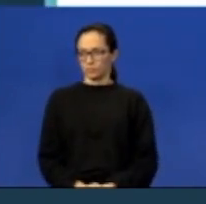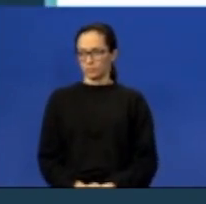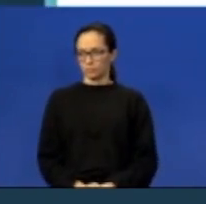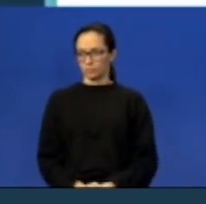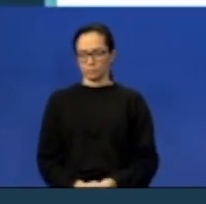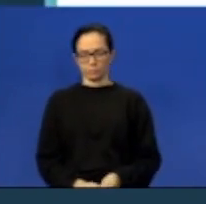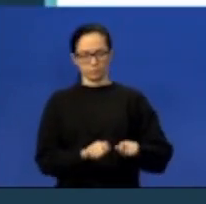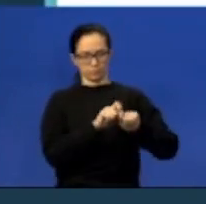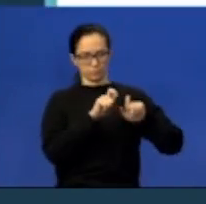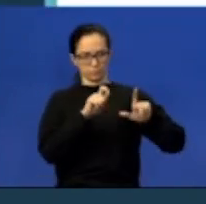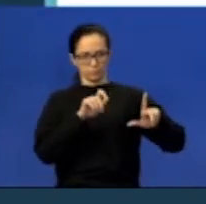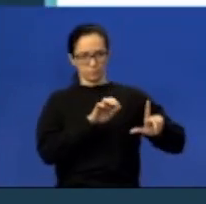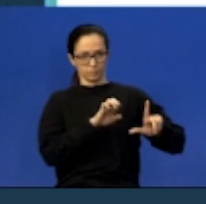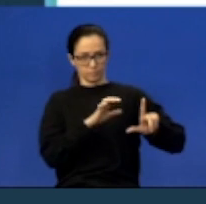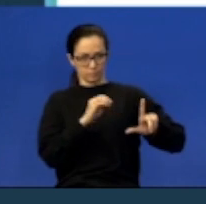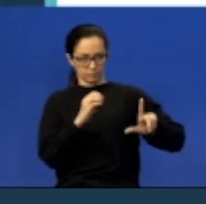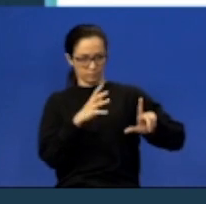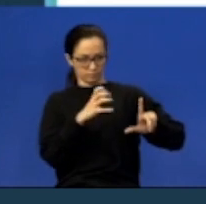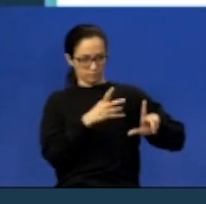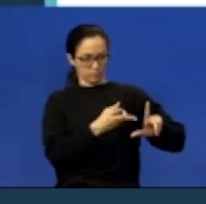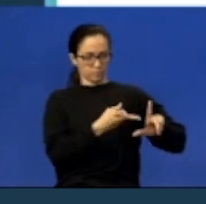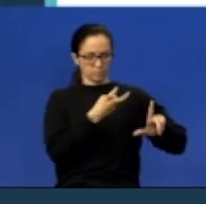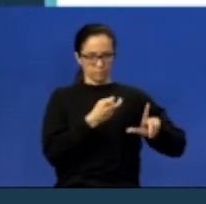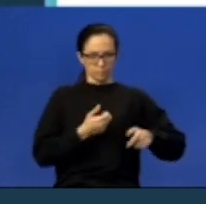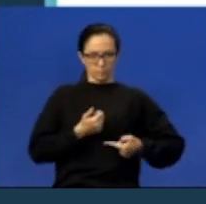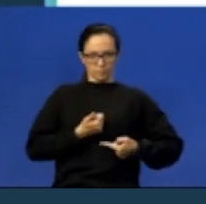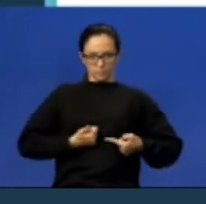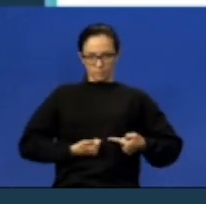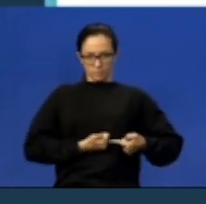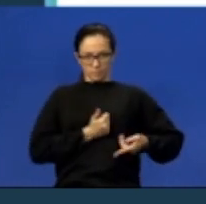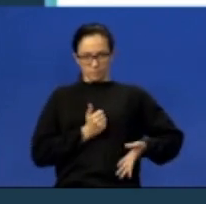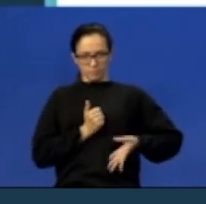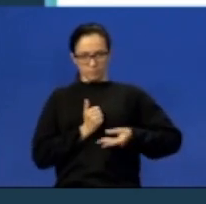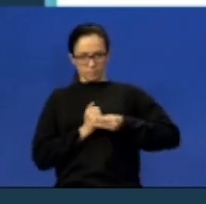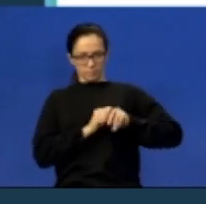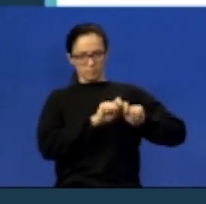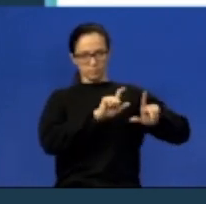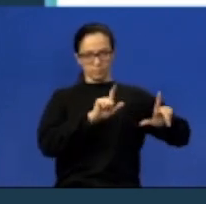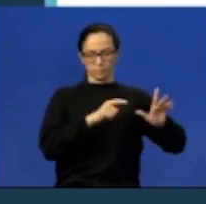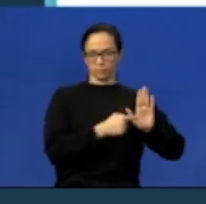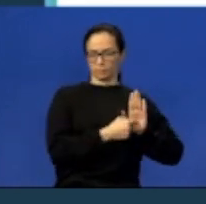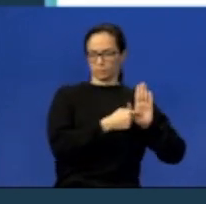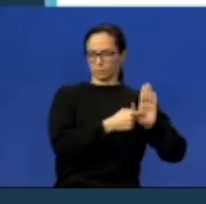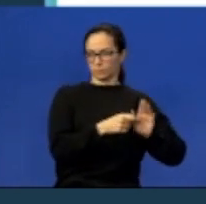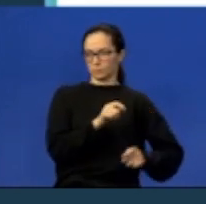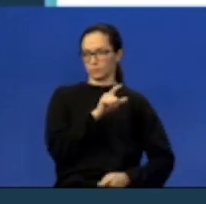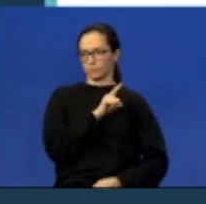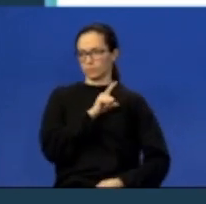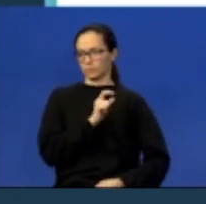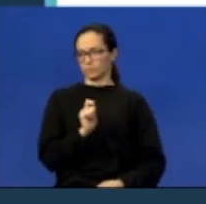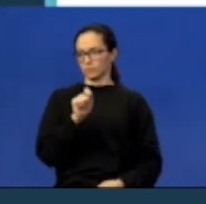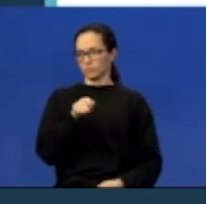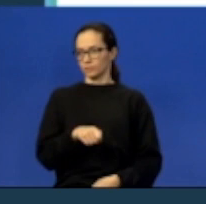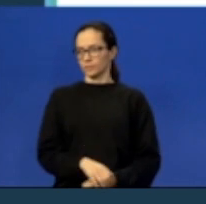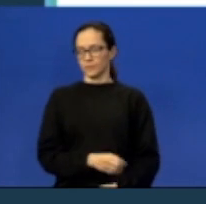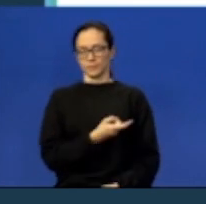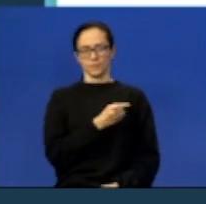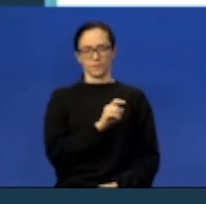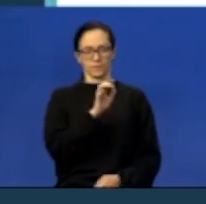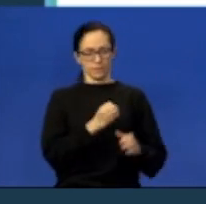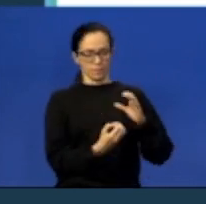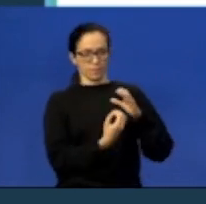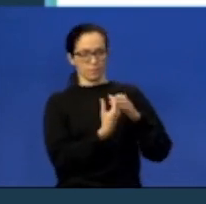são gerados, né, e captados por esses transdutores. Normalmente 1% da onda ela é emitida. Quanto